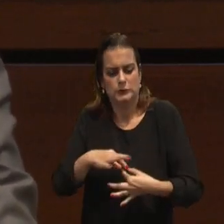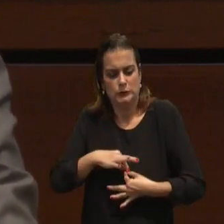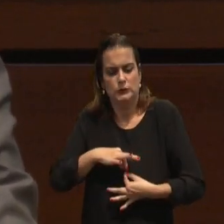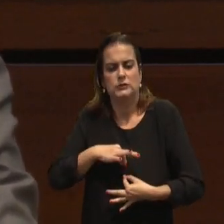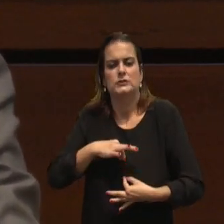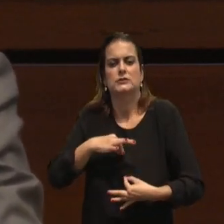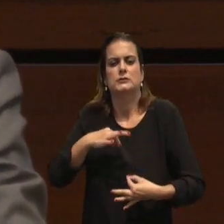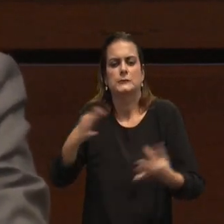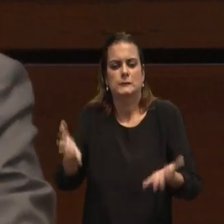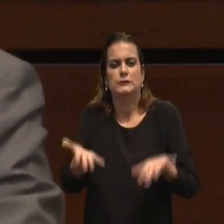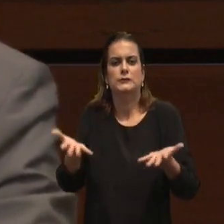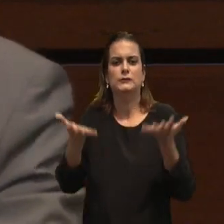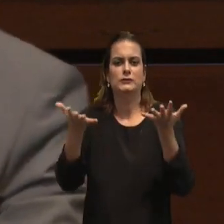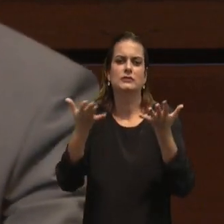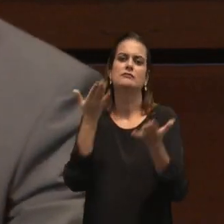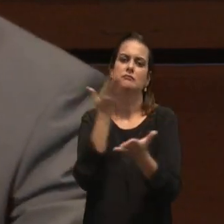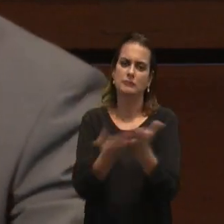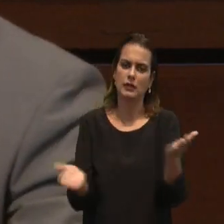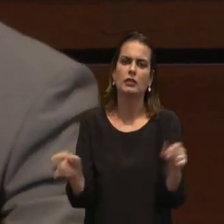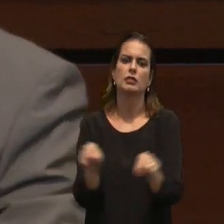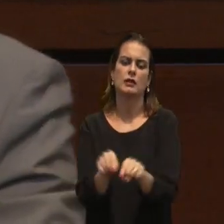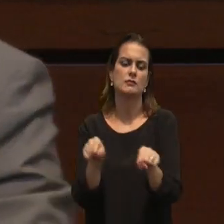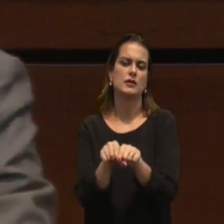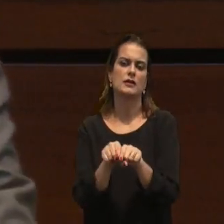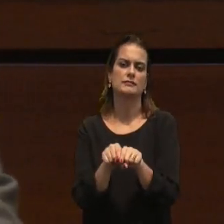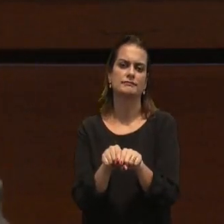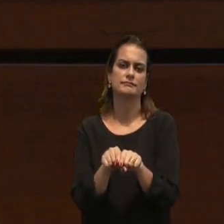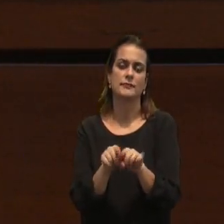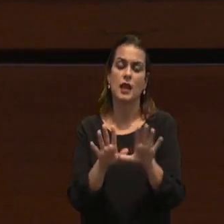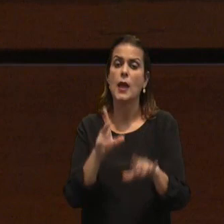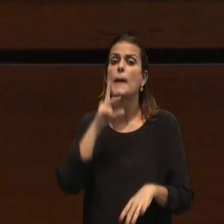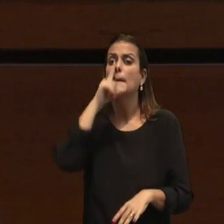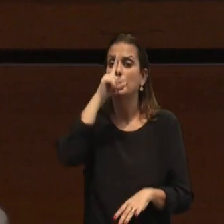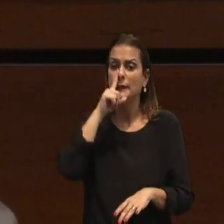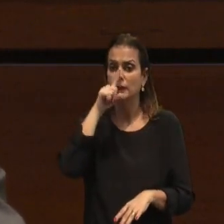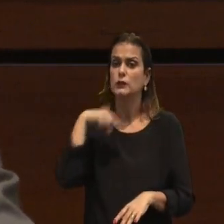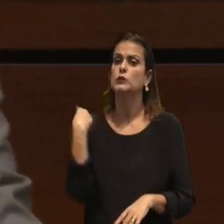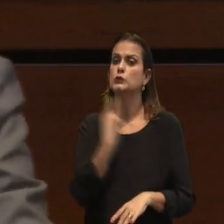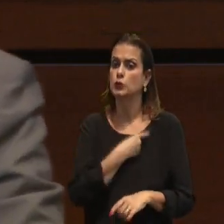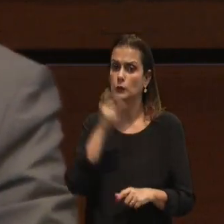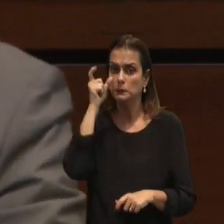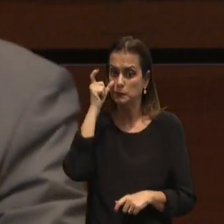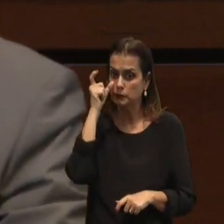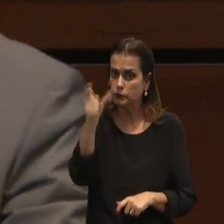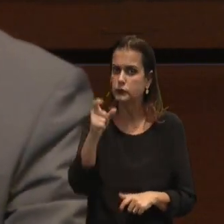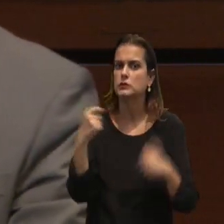espiritual. São alguns perigos, irmãos, que nós devemos estar atentos.